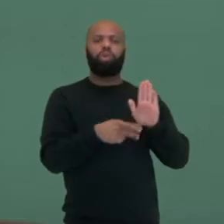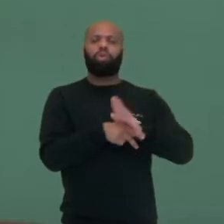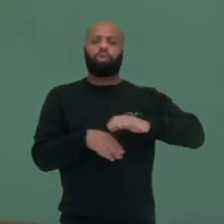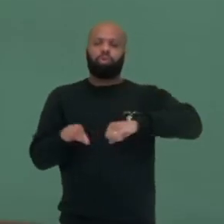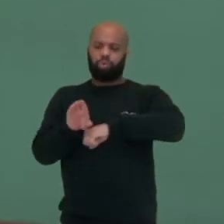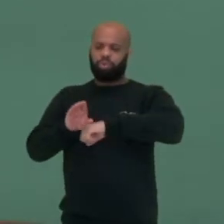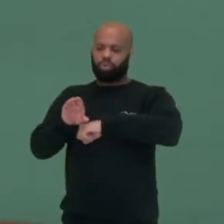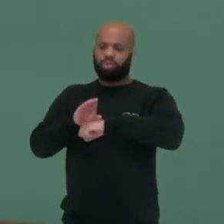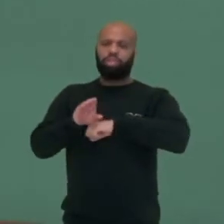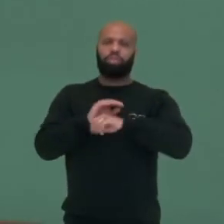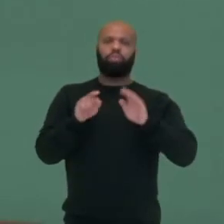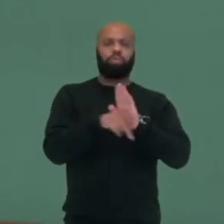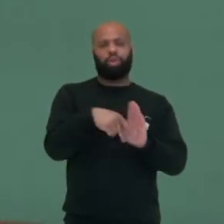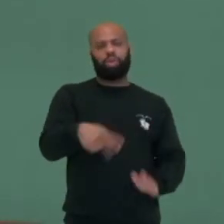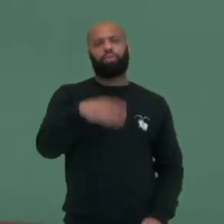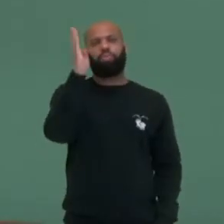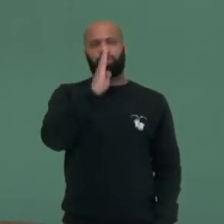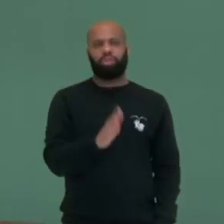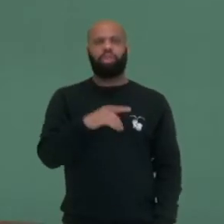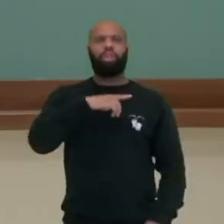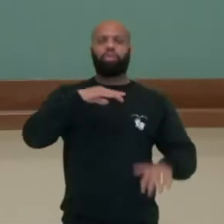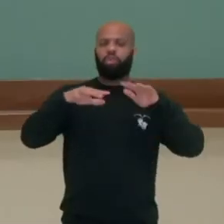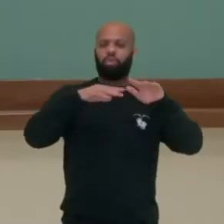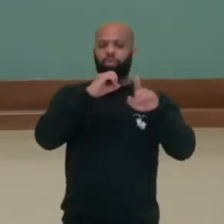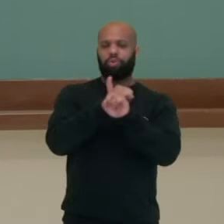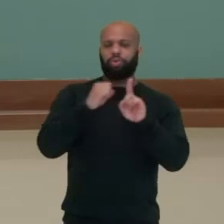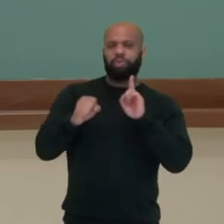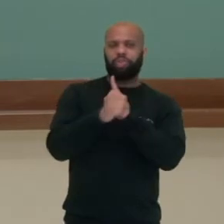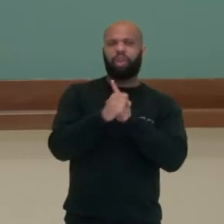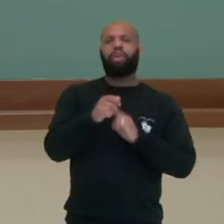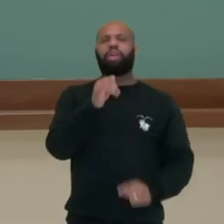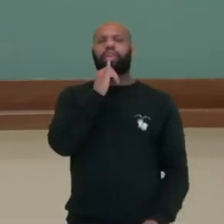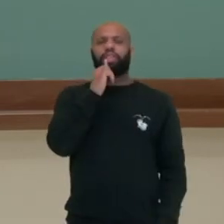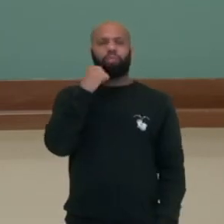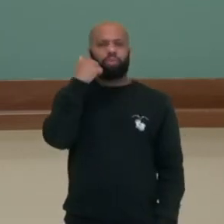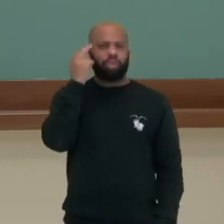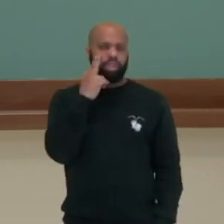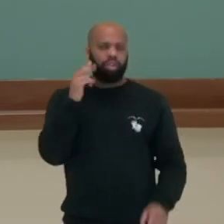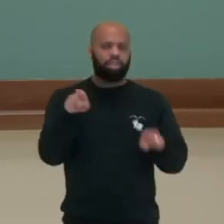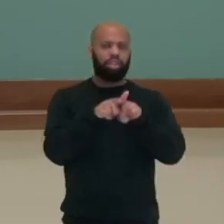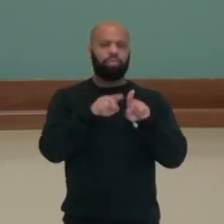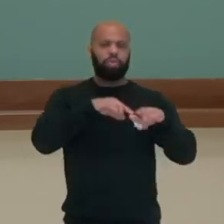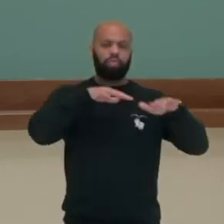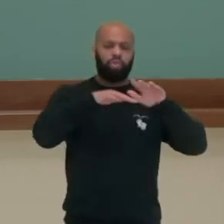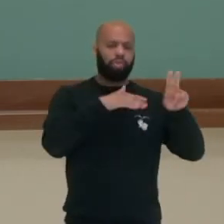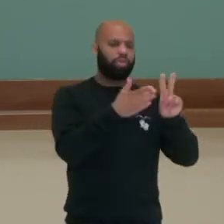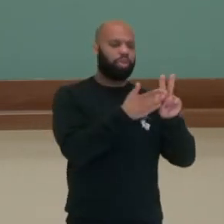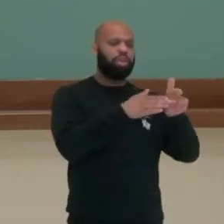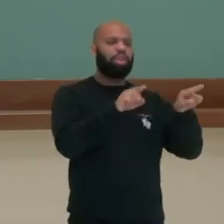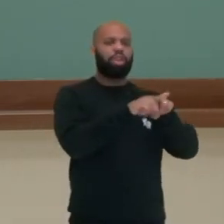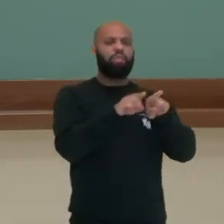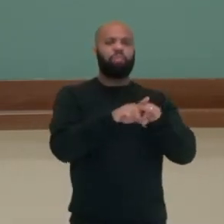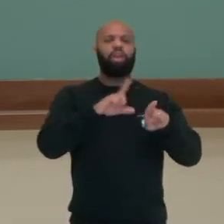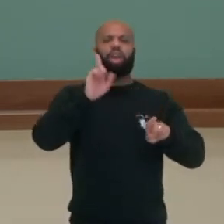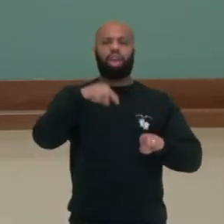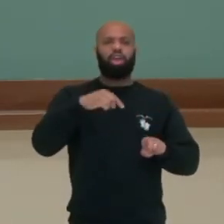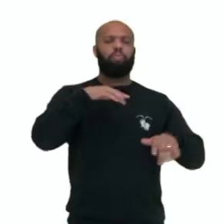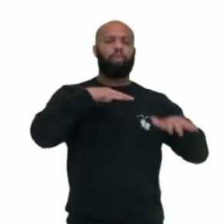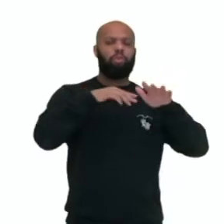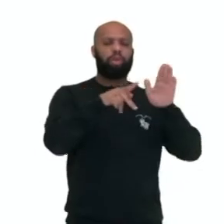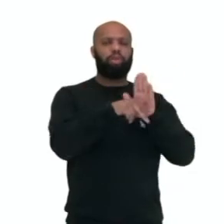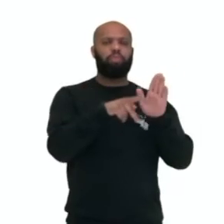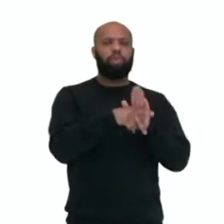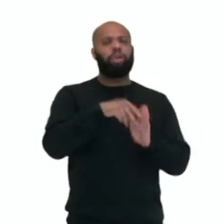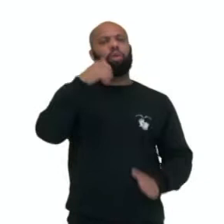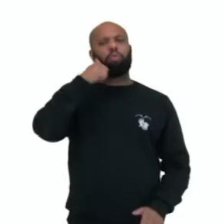do Brasil. Os movimentos sociais, como o movimento negro, o movimento indígena, o movimento feminista, o